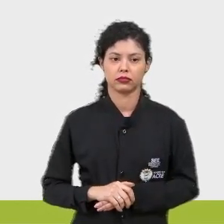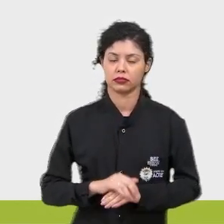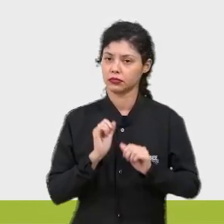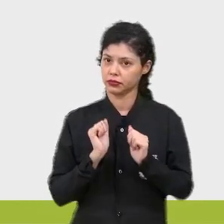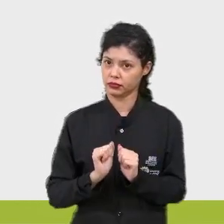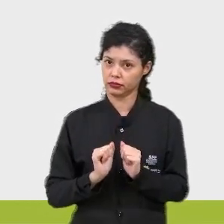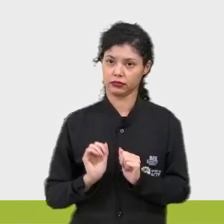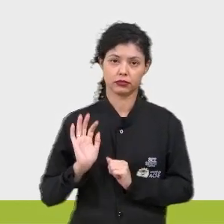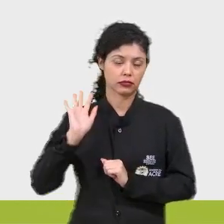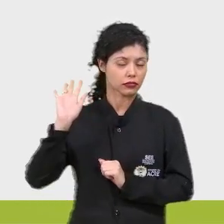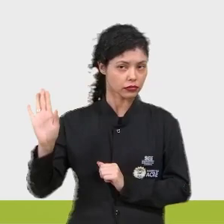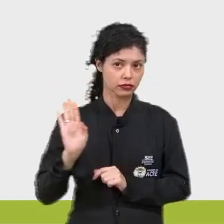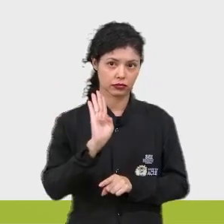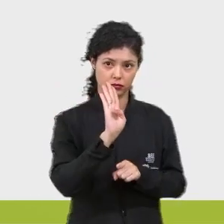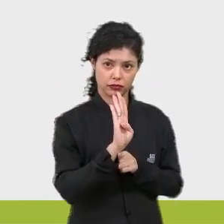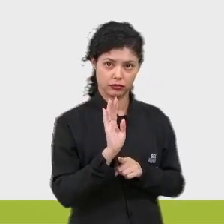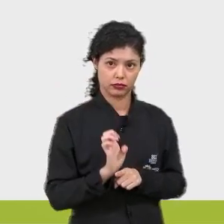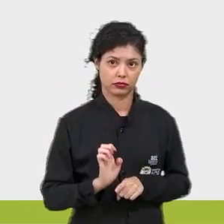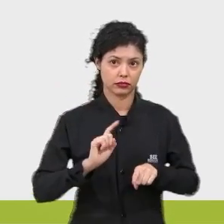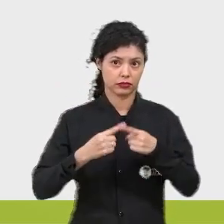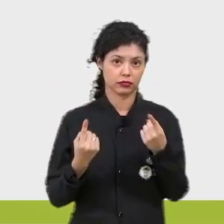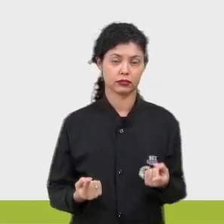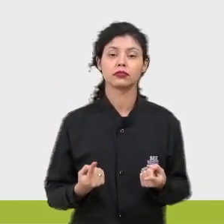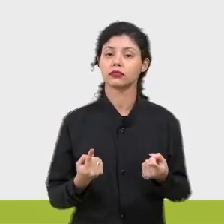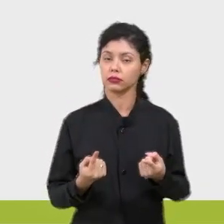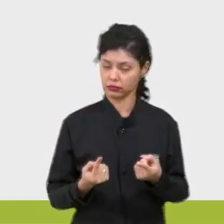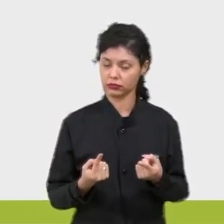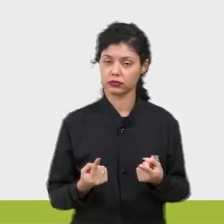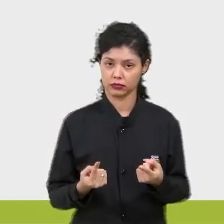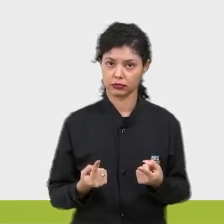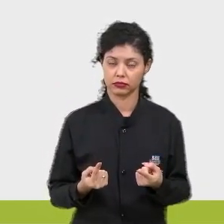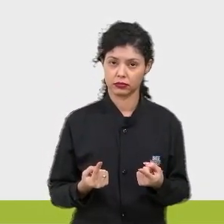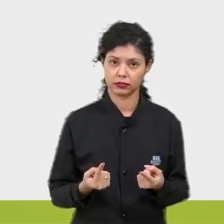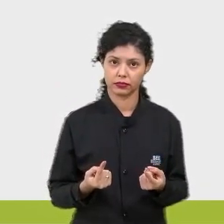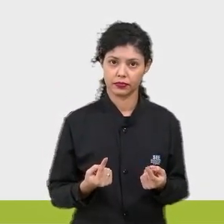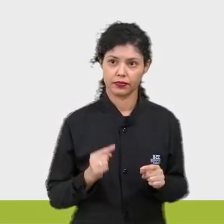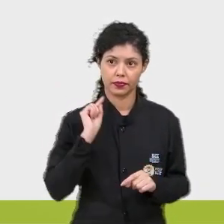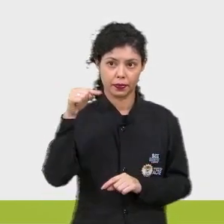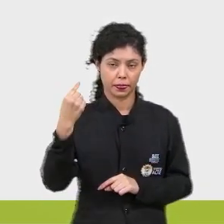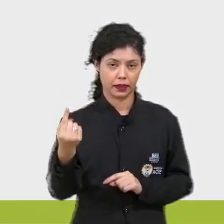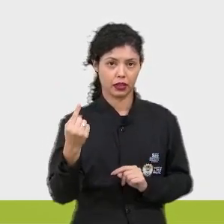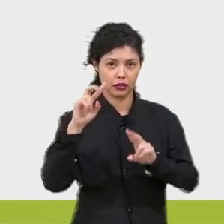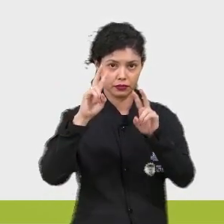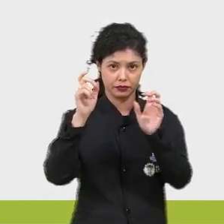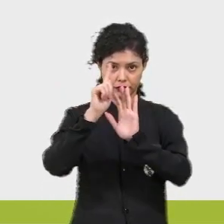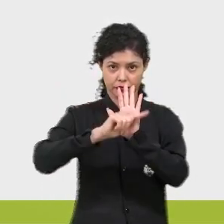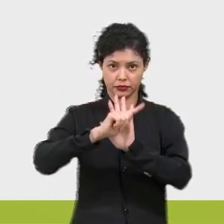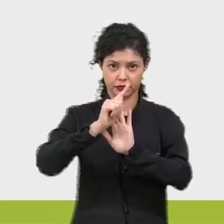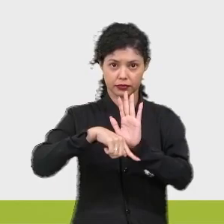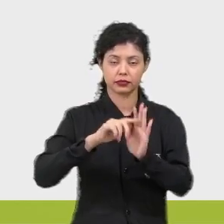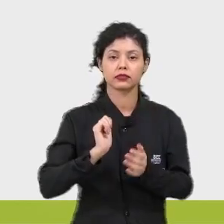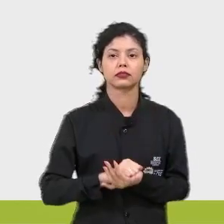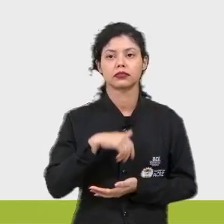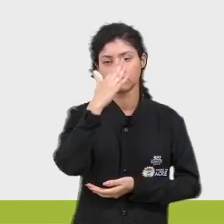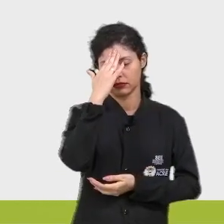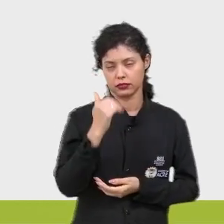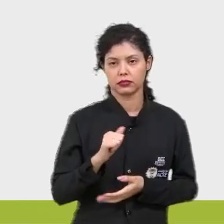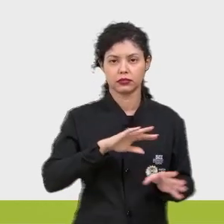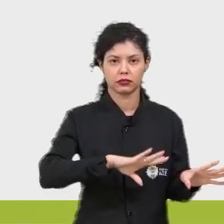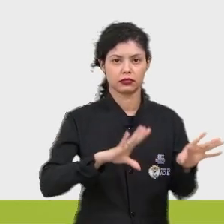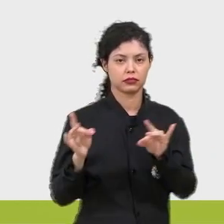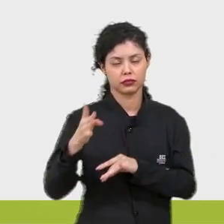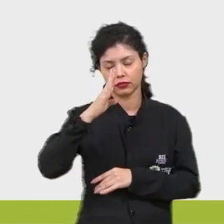poderia ficar entre B e E, mas por aquilo que é o gênero charge, você sabe que ele vai